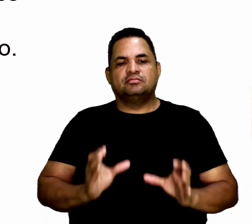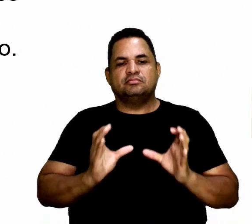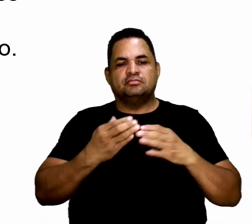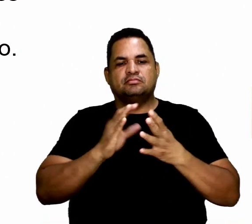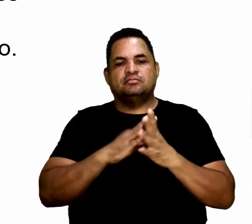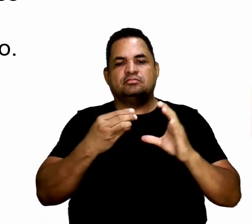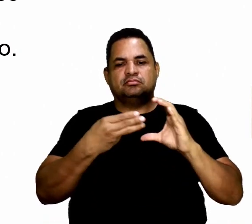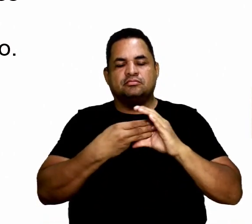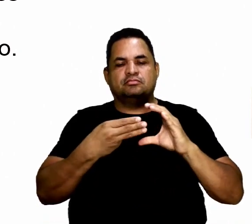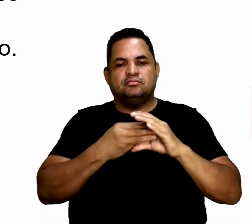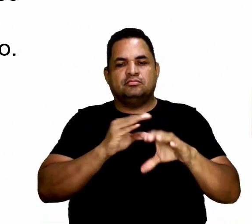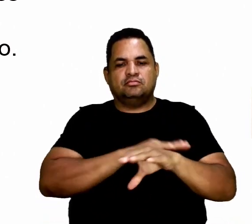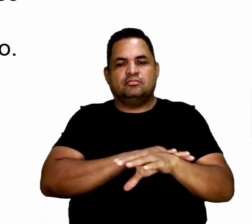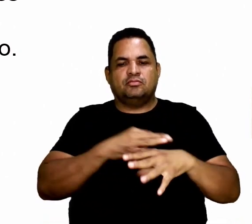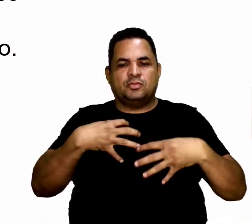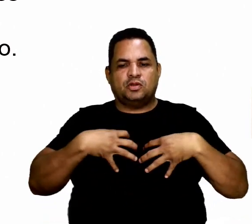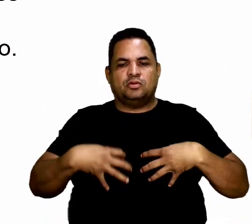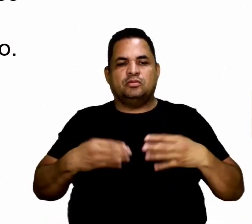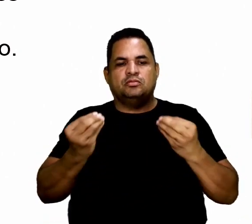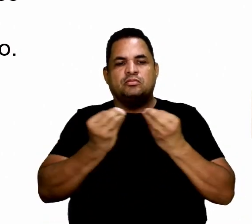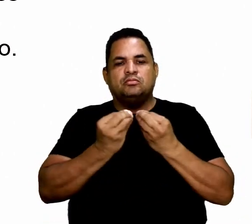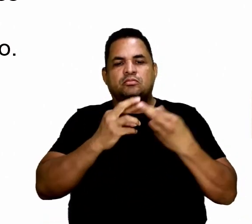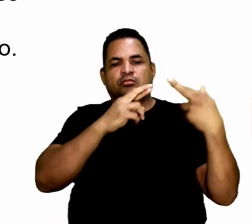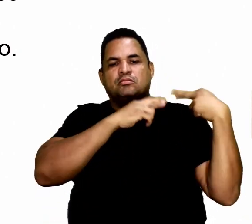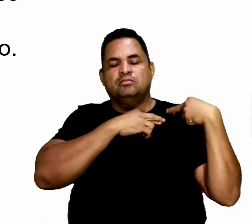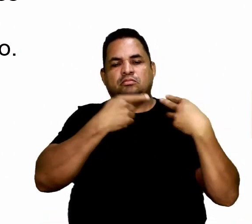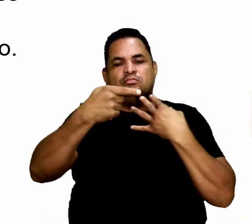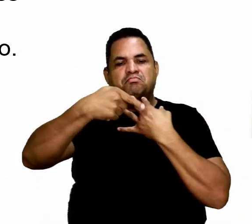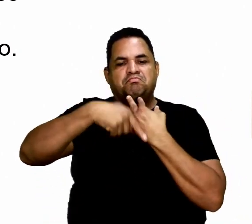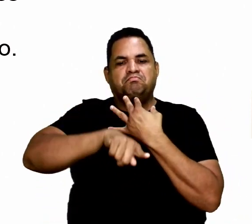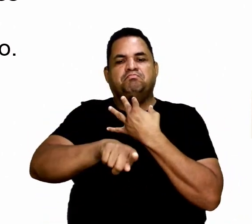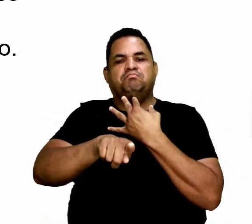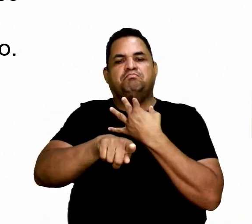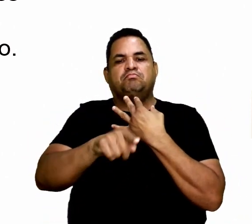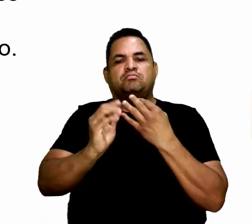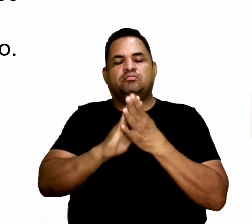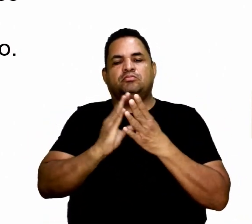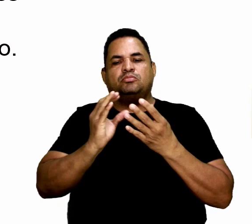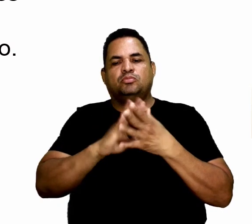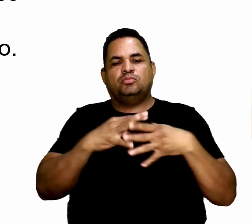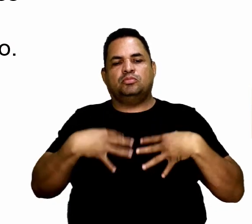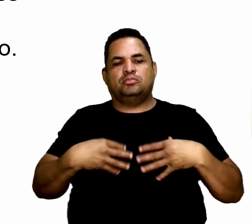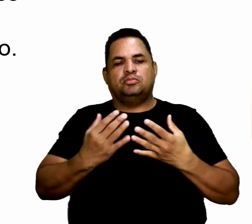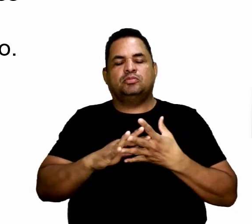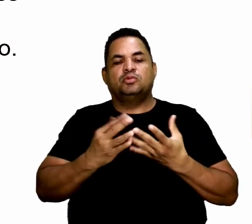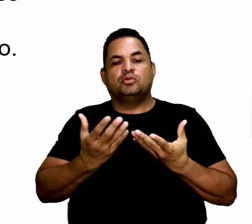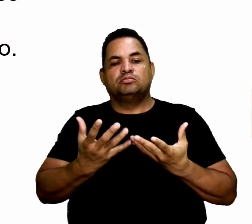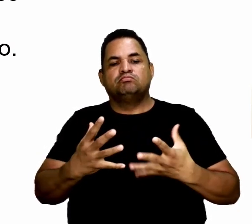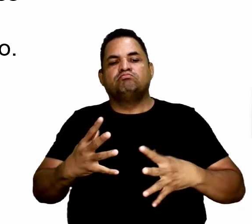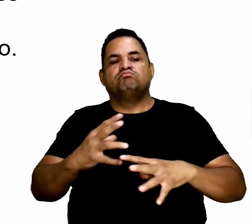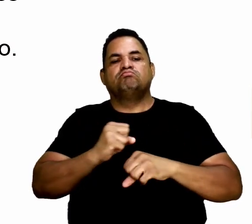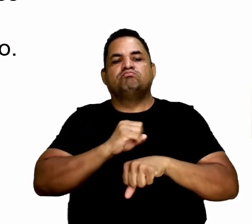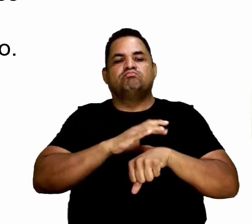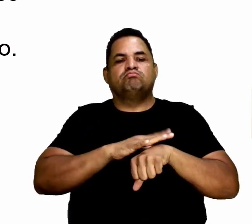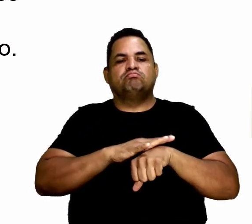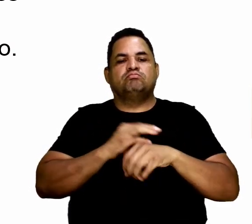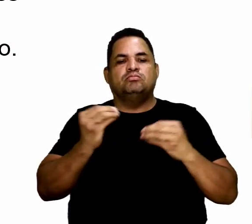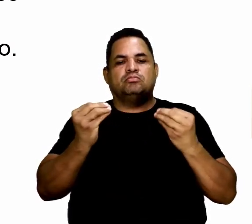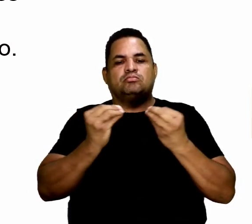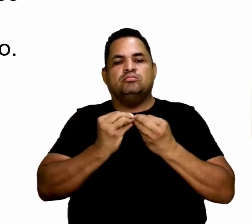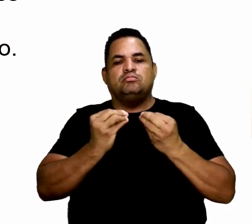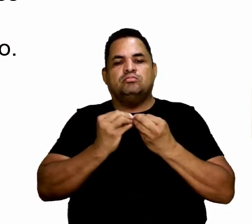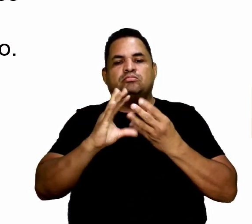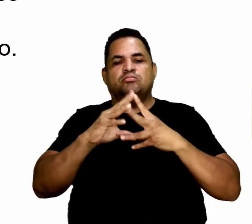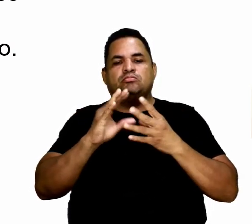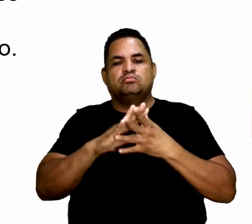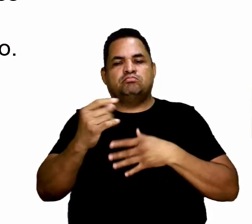tecidos, órgãos e moléculas responsáveis pela defesa do organismo contra agentes ou moléculas estranhas de todos os